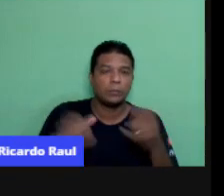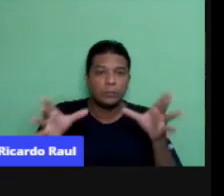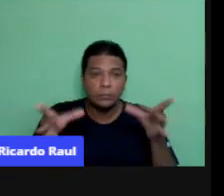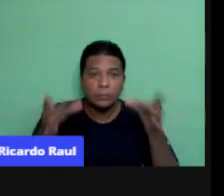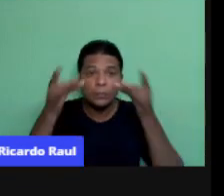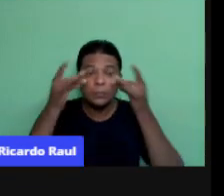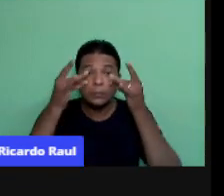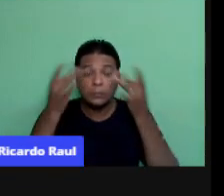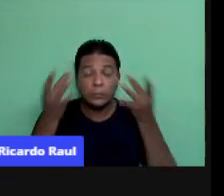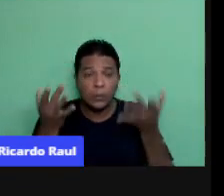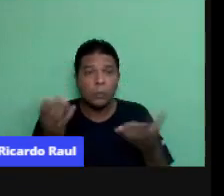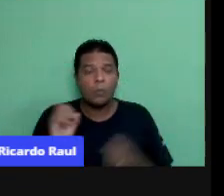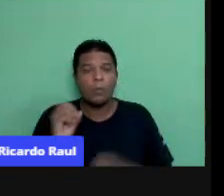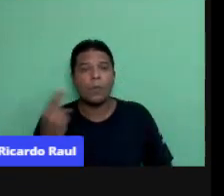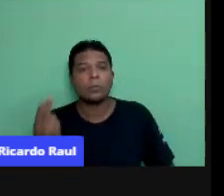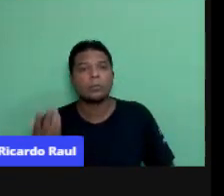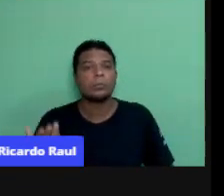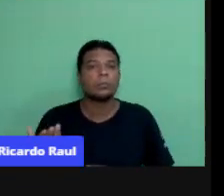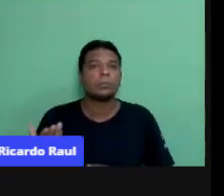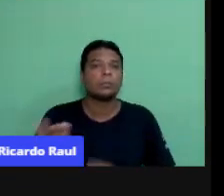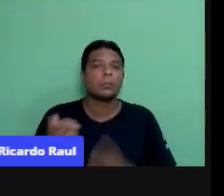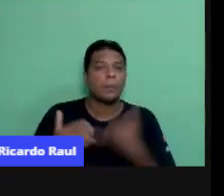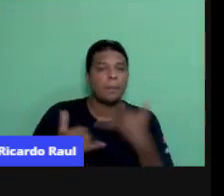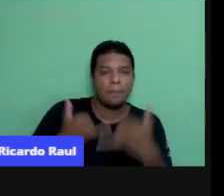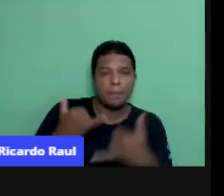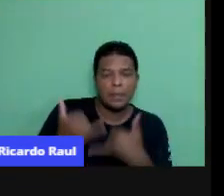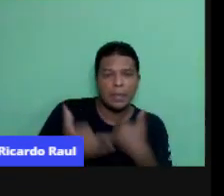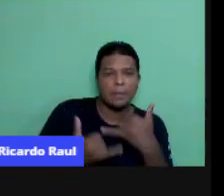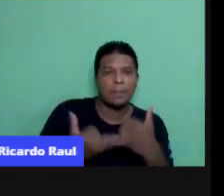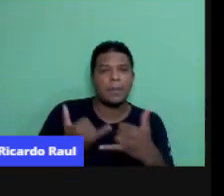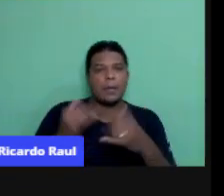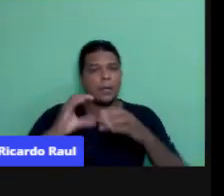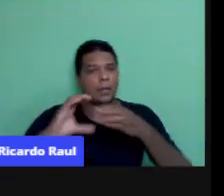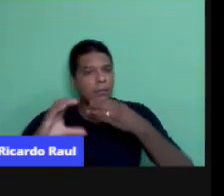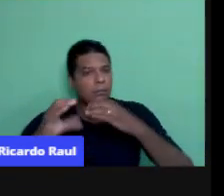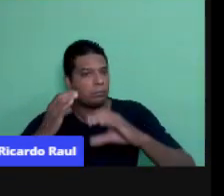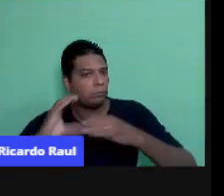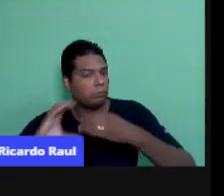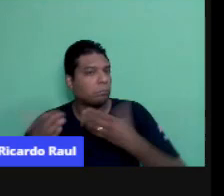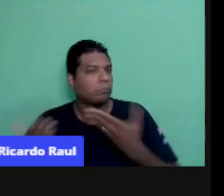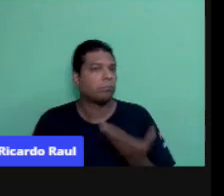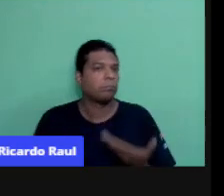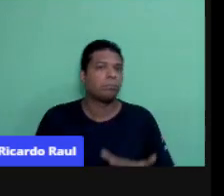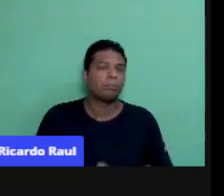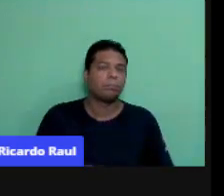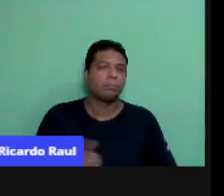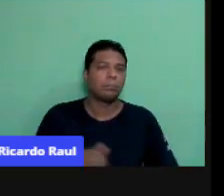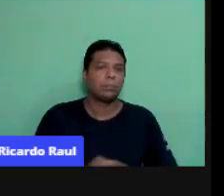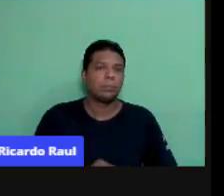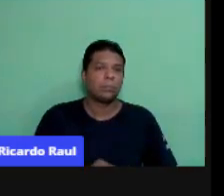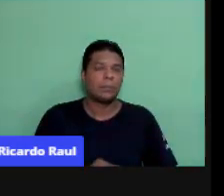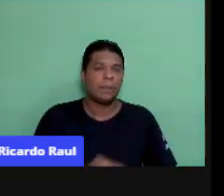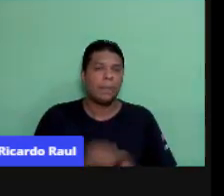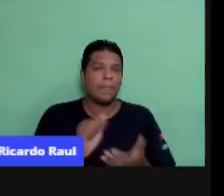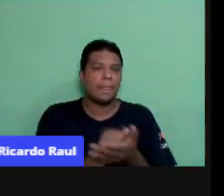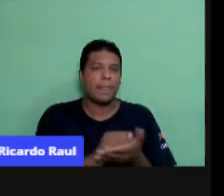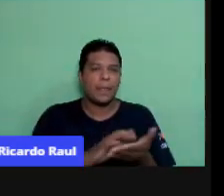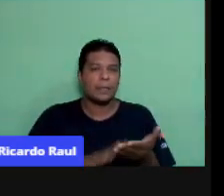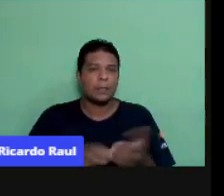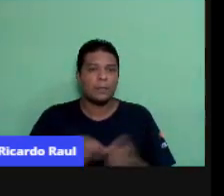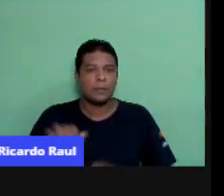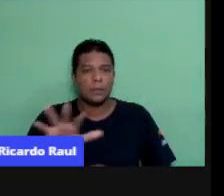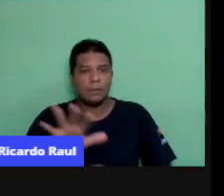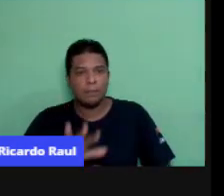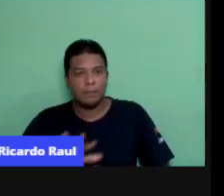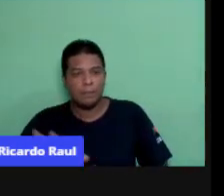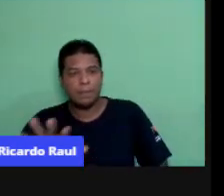atenção, ou uma brincadeira cantada, né? Na atividade de espaço-tempo,